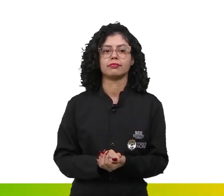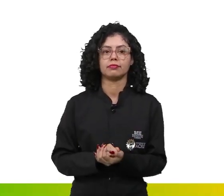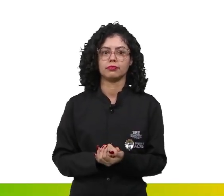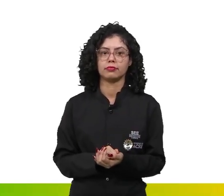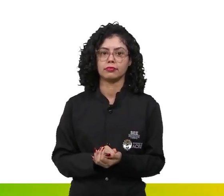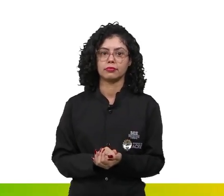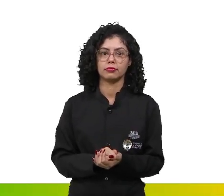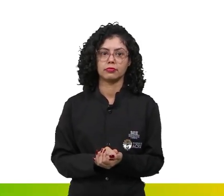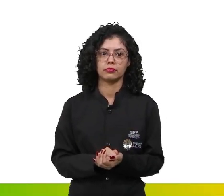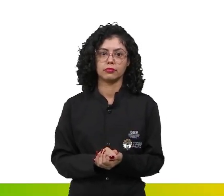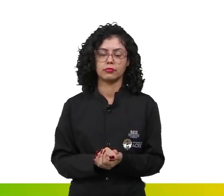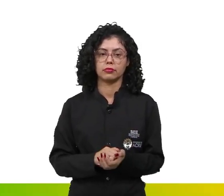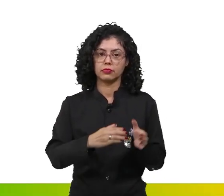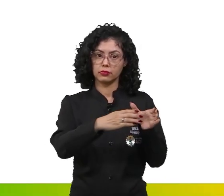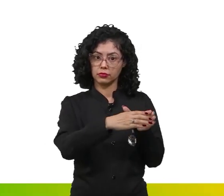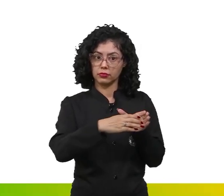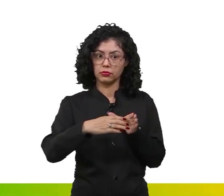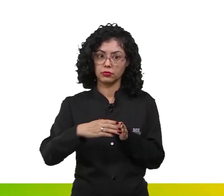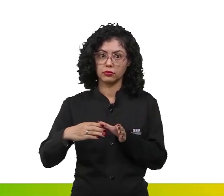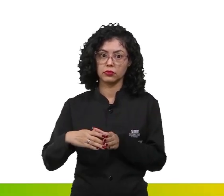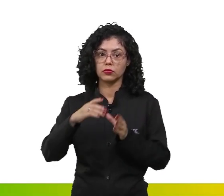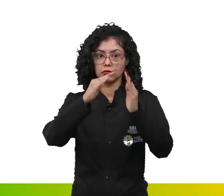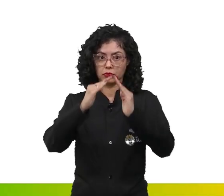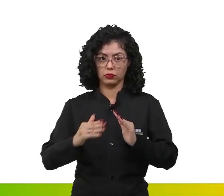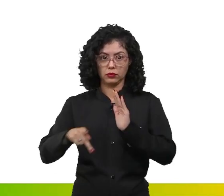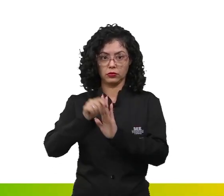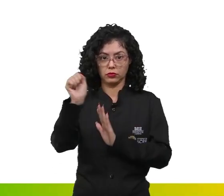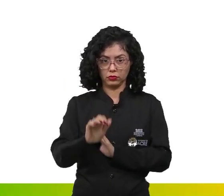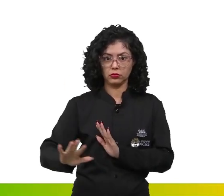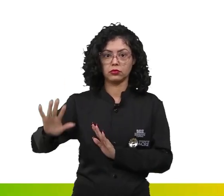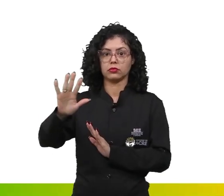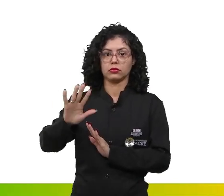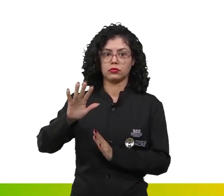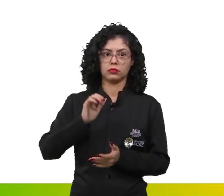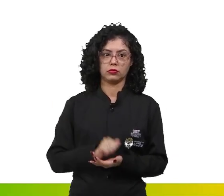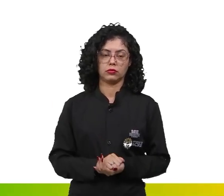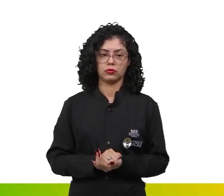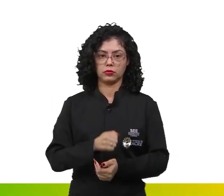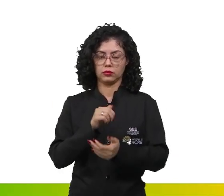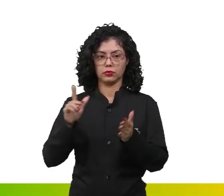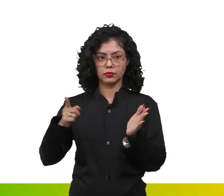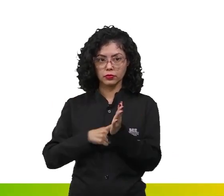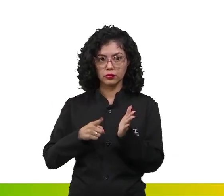jurídico, classificando os habitantes como brancos,